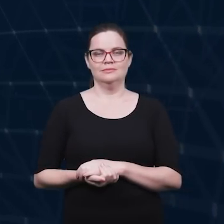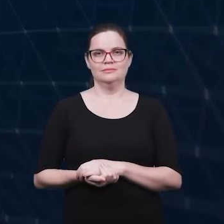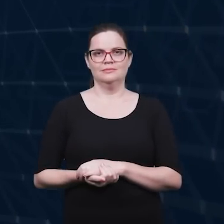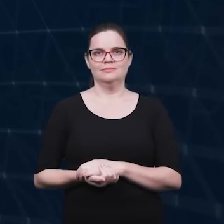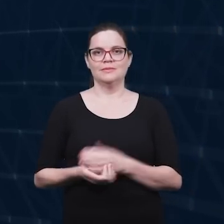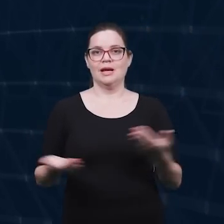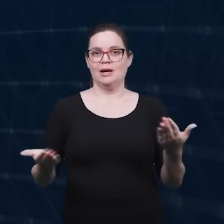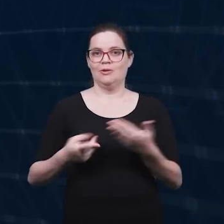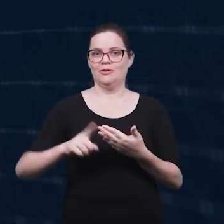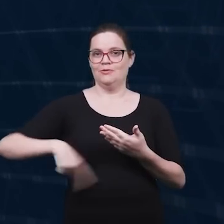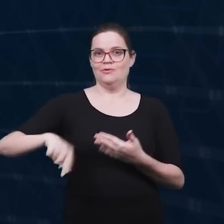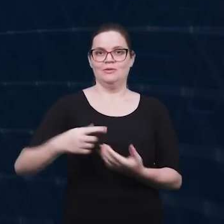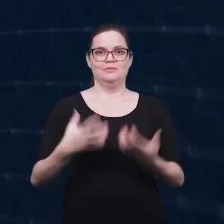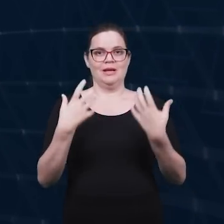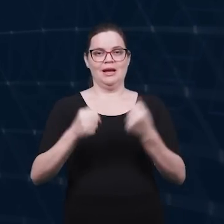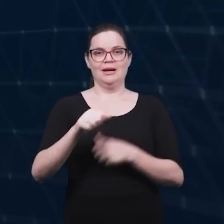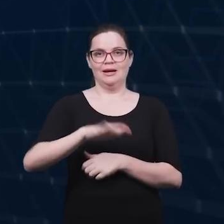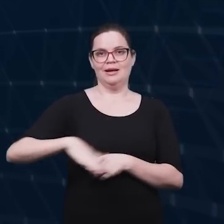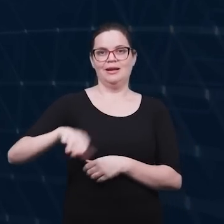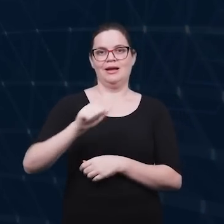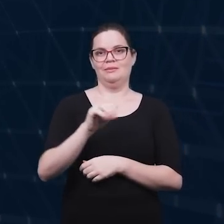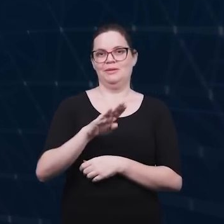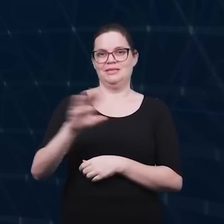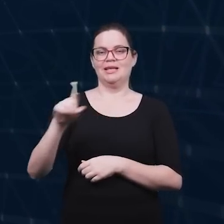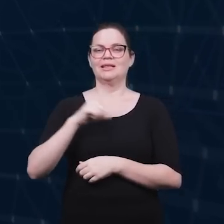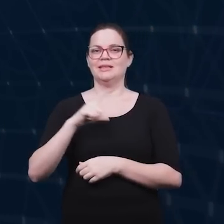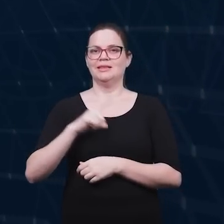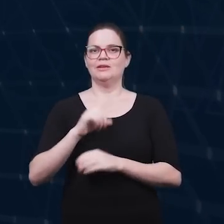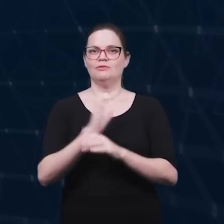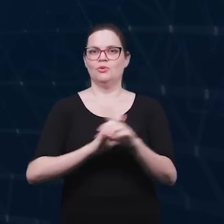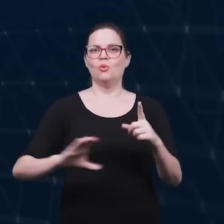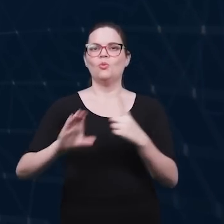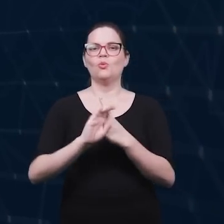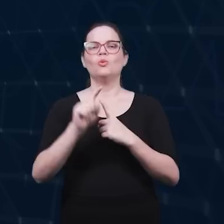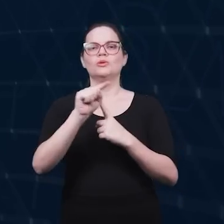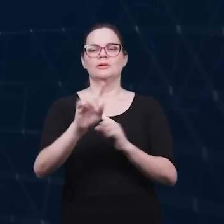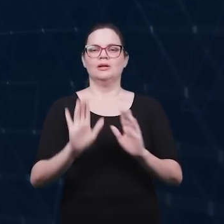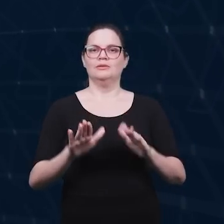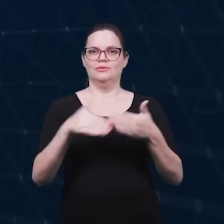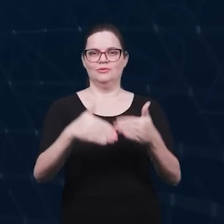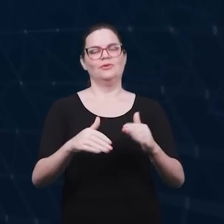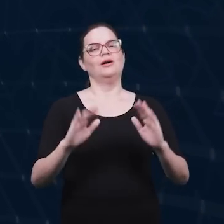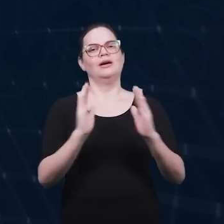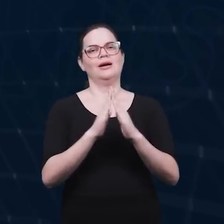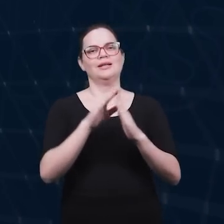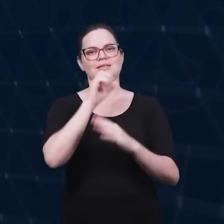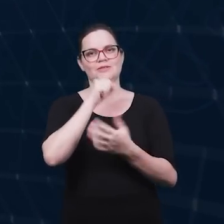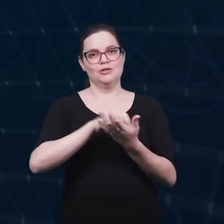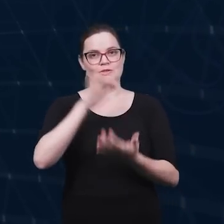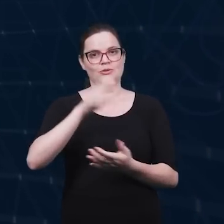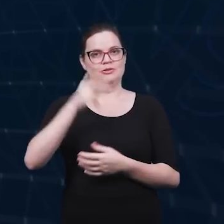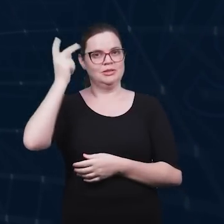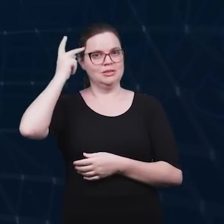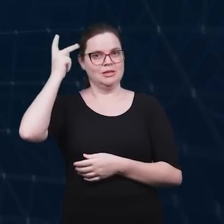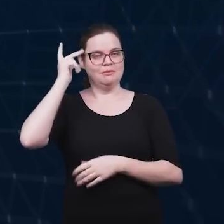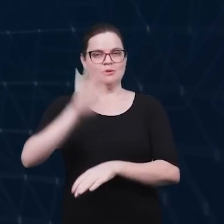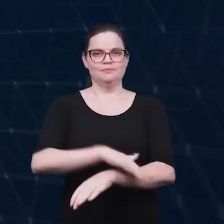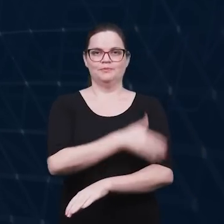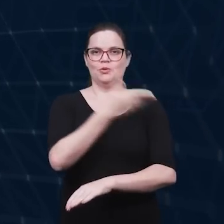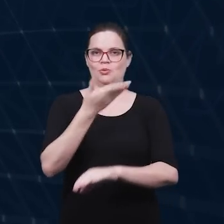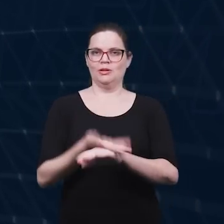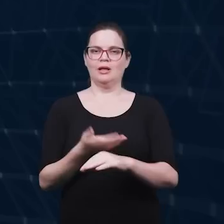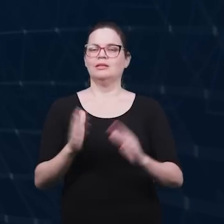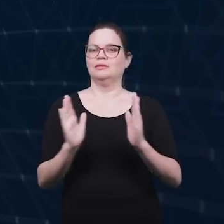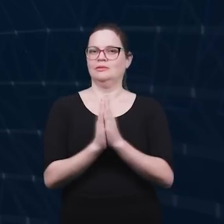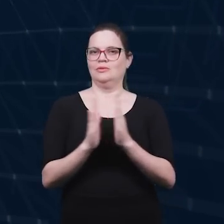Os irmãos do Polo ABC realizaram um culto ao Senhor em um lar de idosos, na cidade de Santo André, São Paulo. Uma tarde de